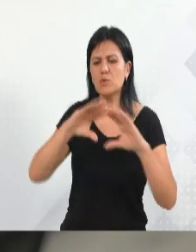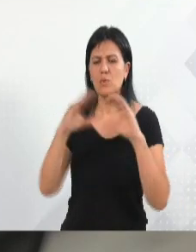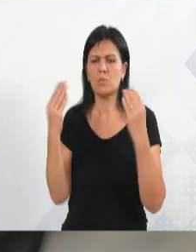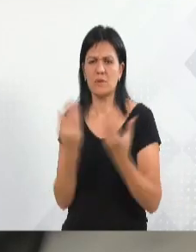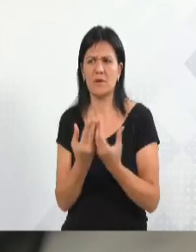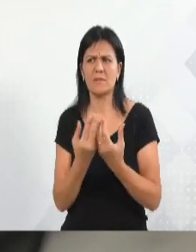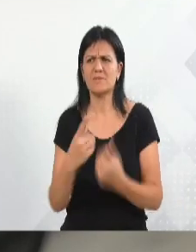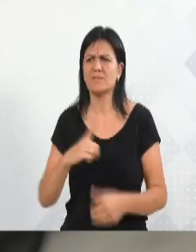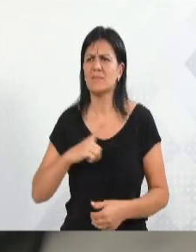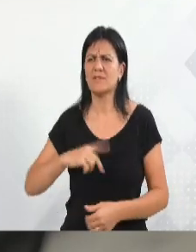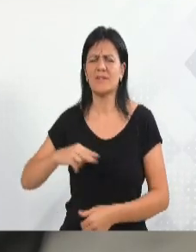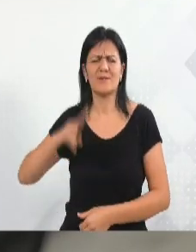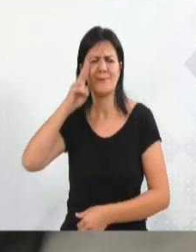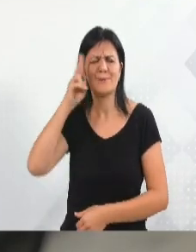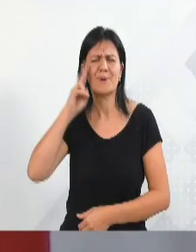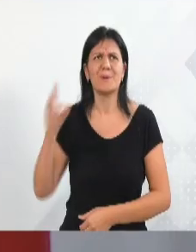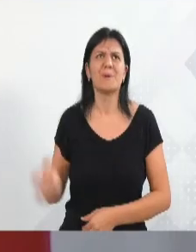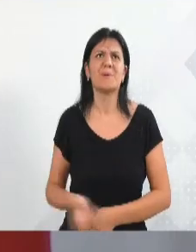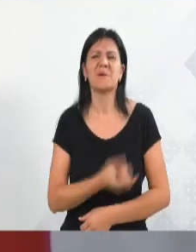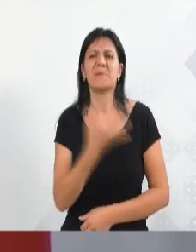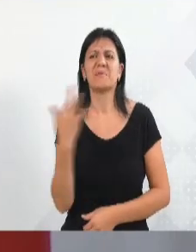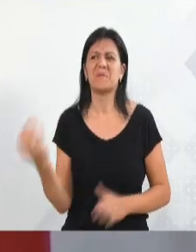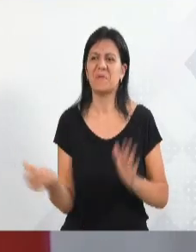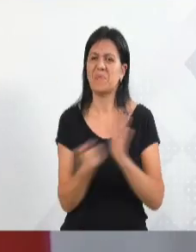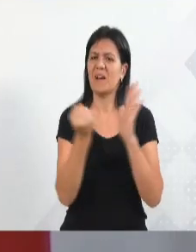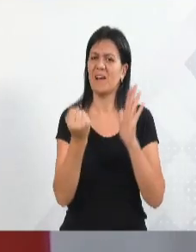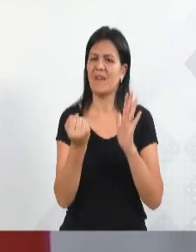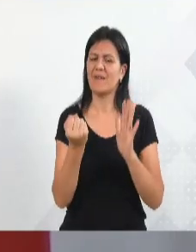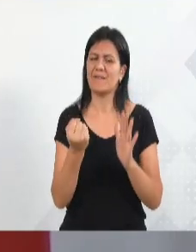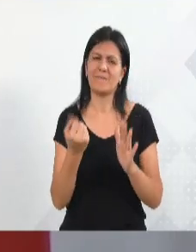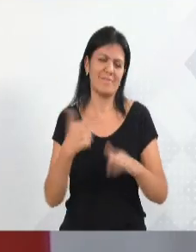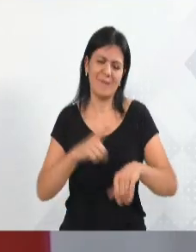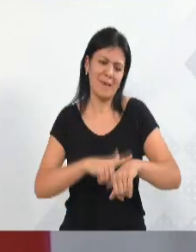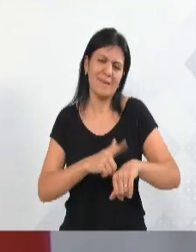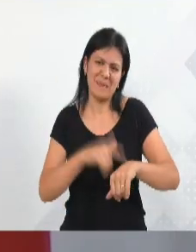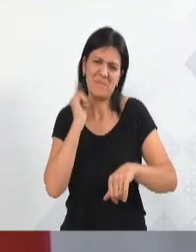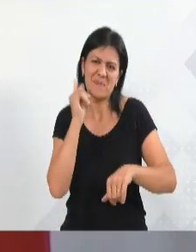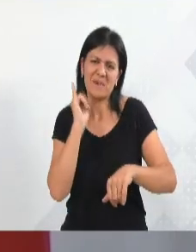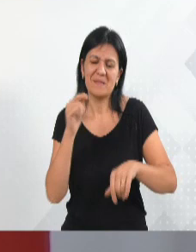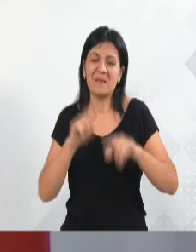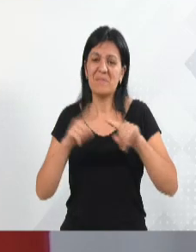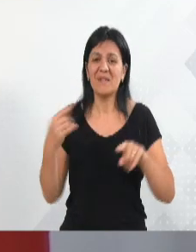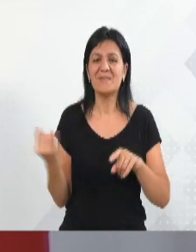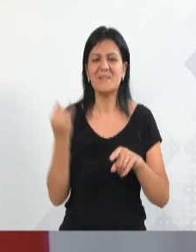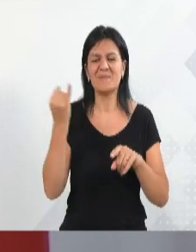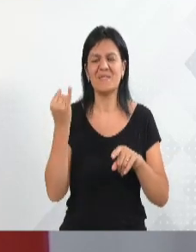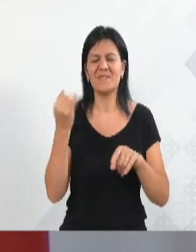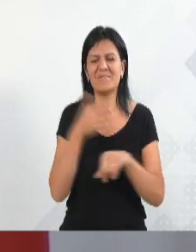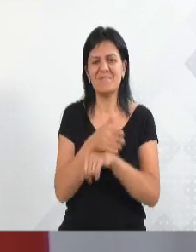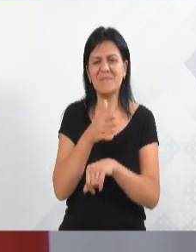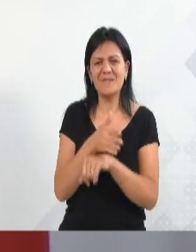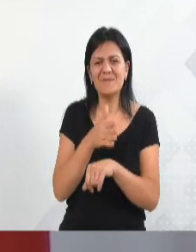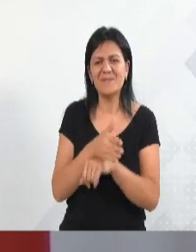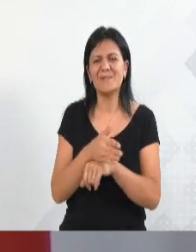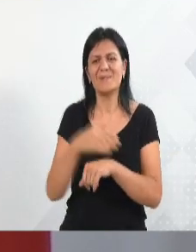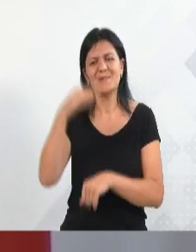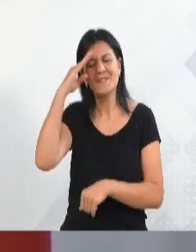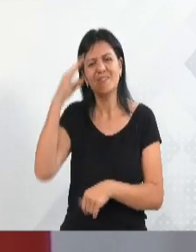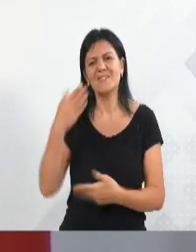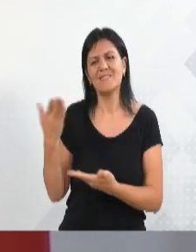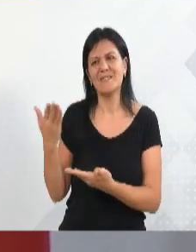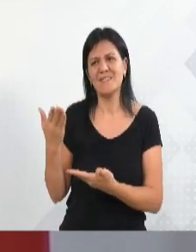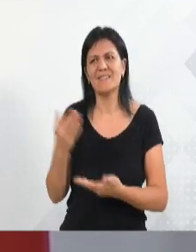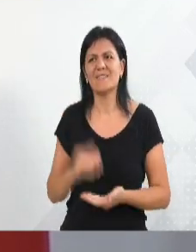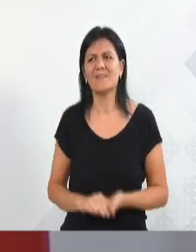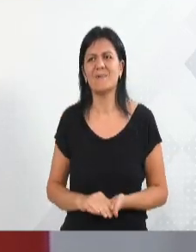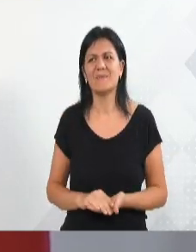marcantes dentro da PM. Teríamos que ter aqui muito mais tempo para contar todas, né? Mas é importante essa participação do sargento